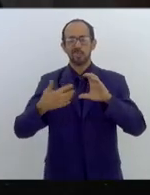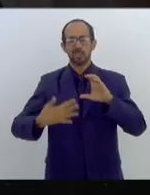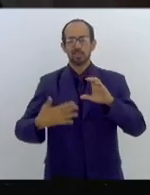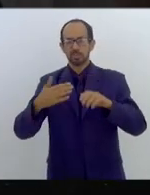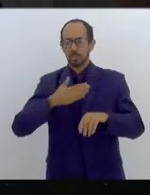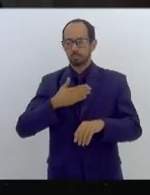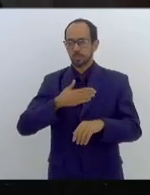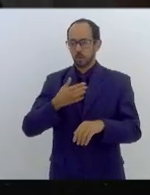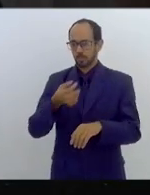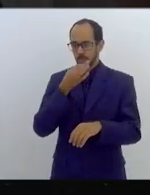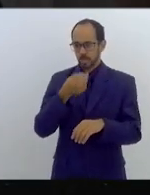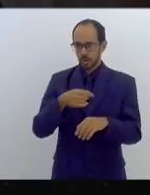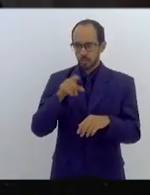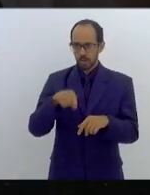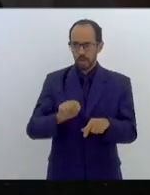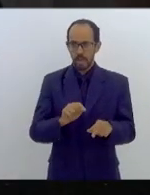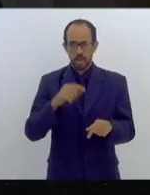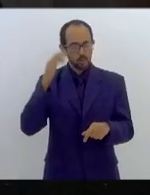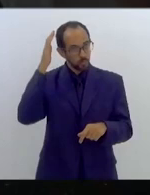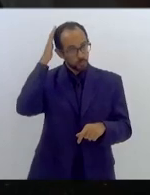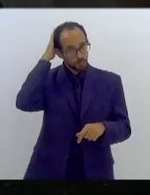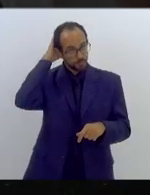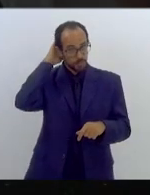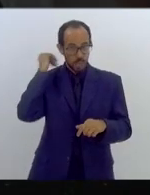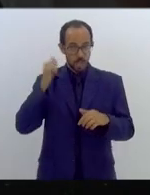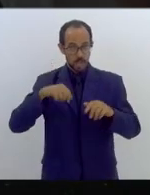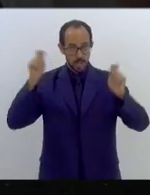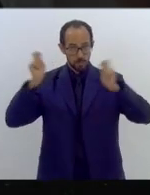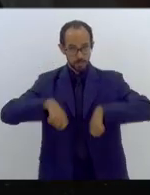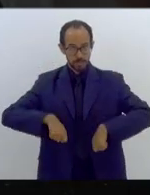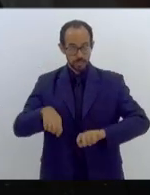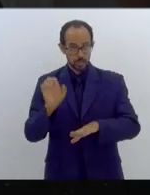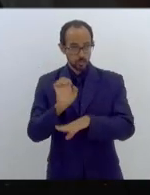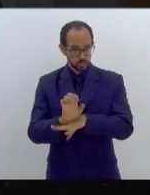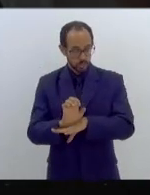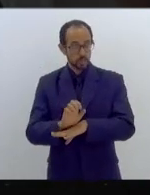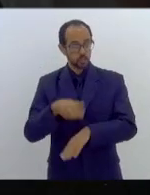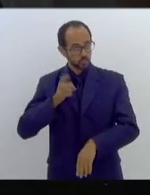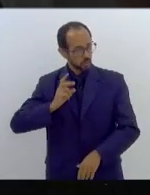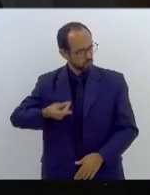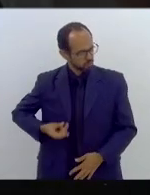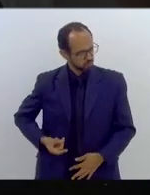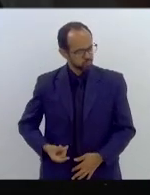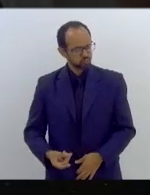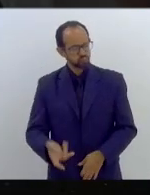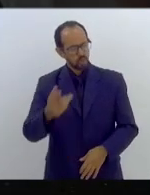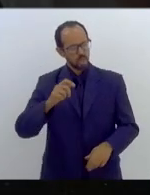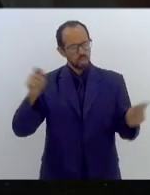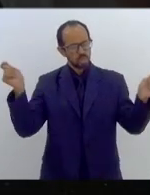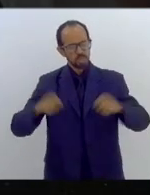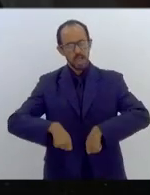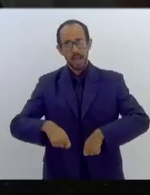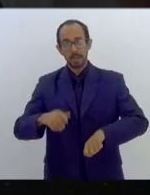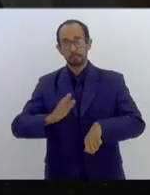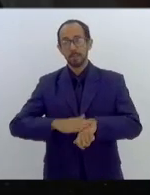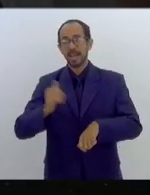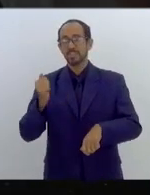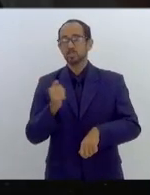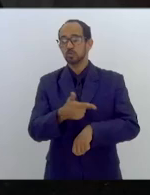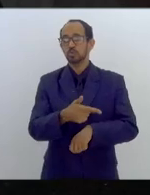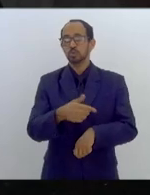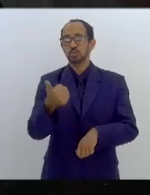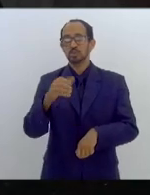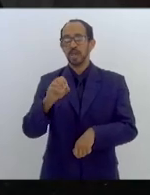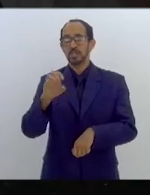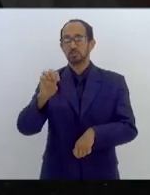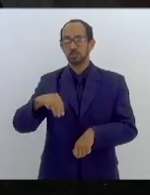principal vantagem competitiva do Estado, porque ela é duradoura, ela é longeva, é mais do que os meus 10 minutos aqui, ela é longeva